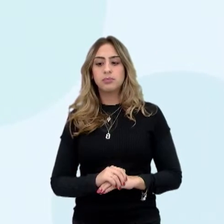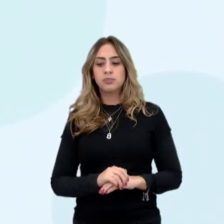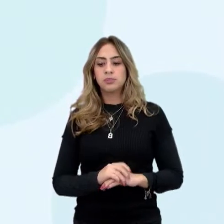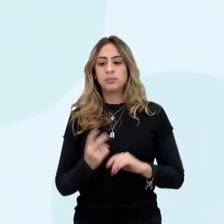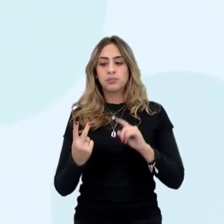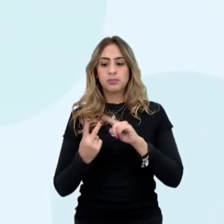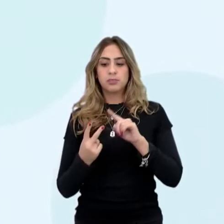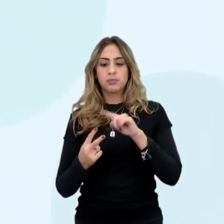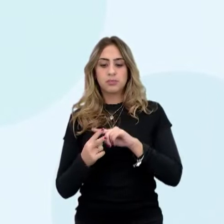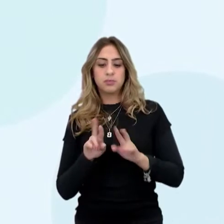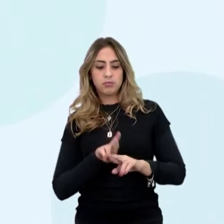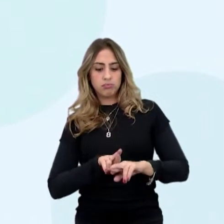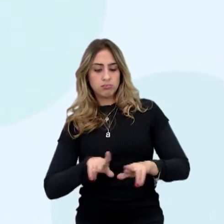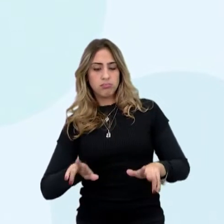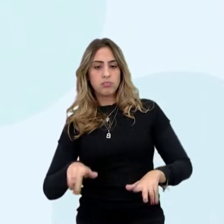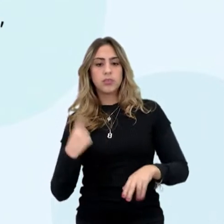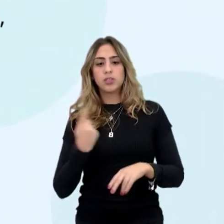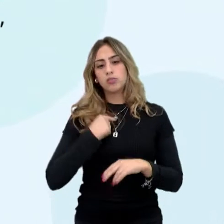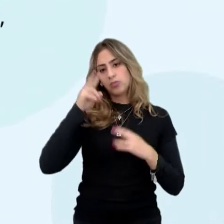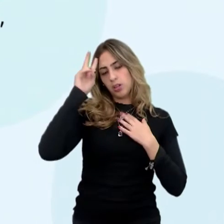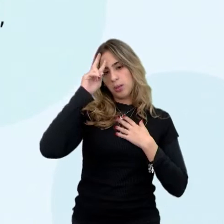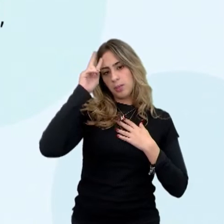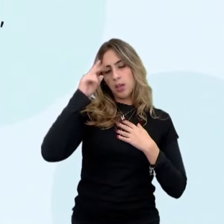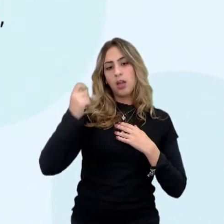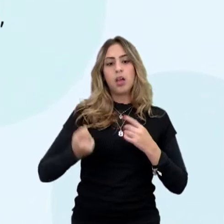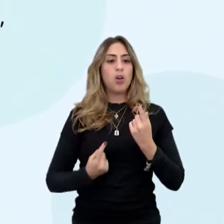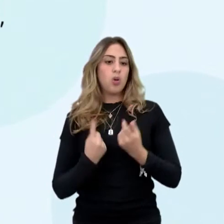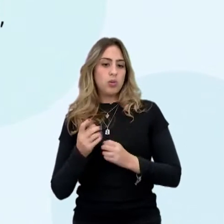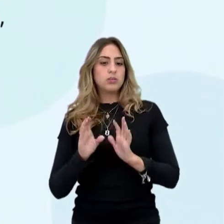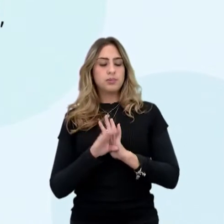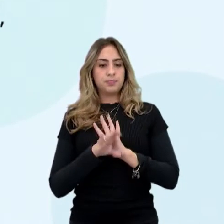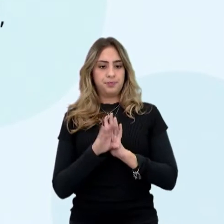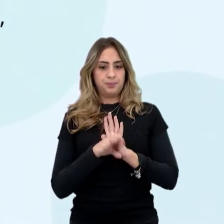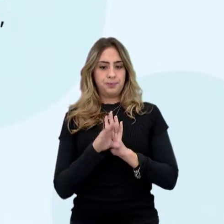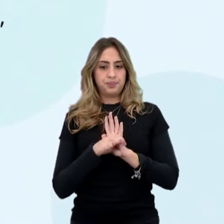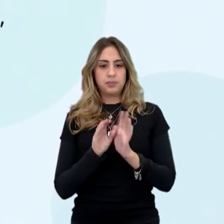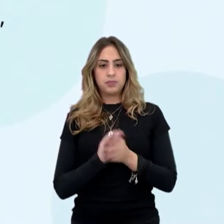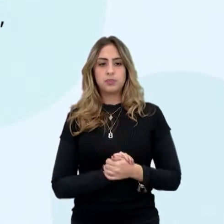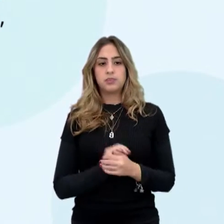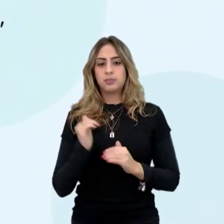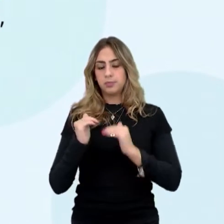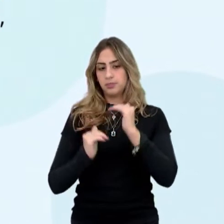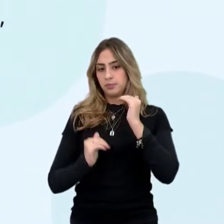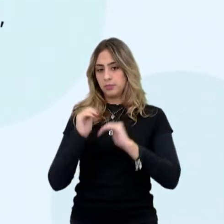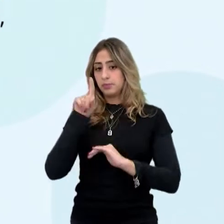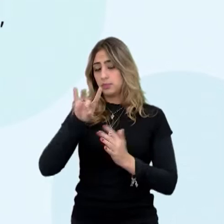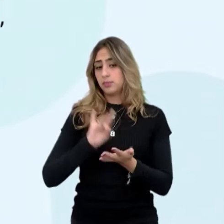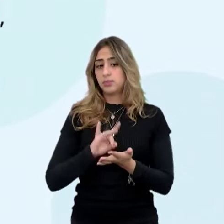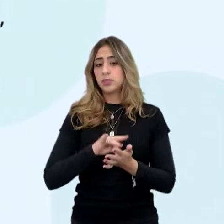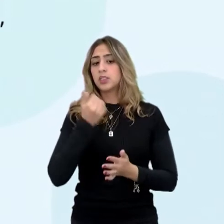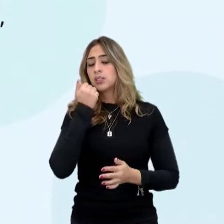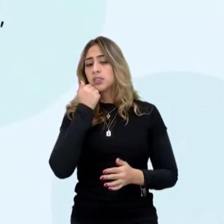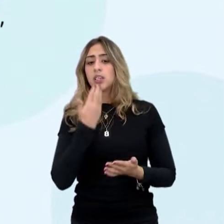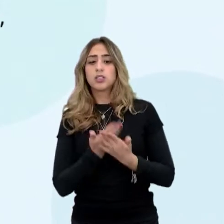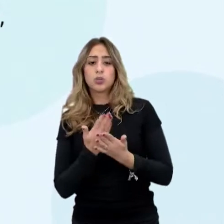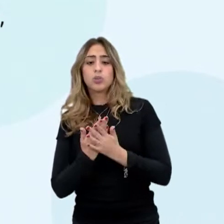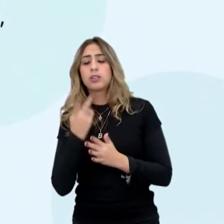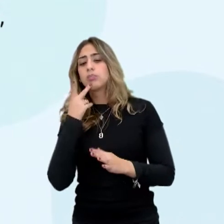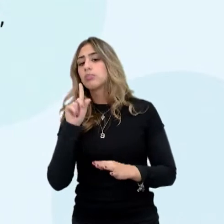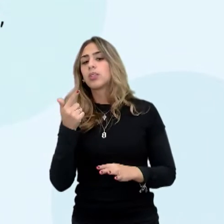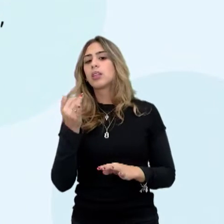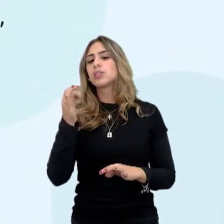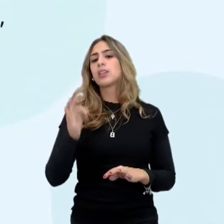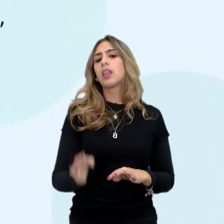duas variáveis, tá ok? Então a gente vai lembrar alguns conceitos. Bom, estatística, na realidade, é a ciência que estuda a